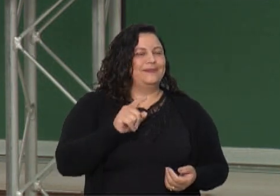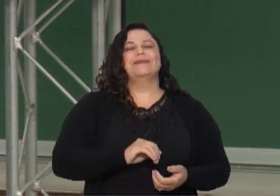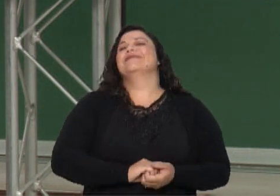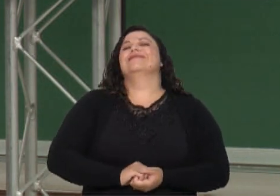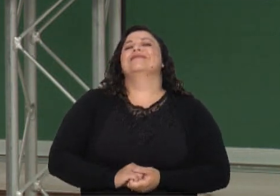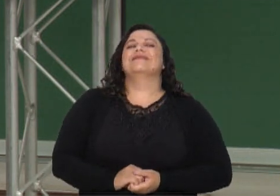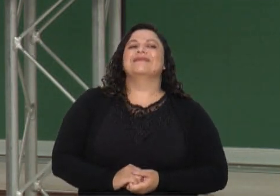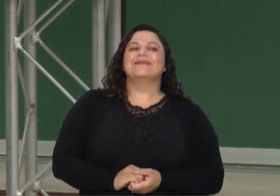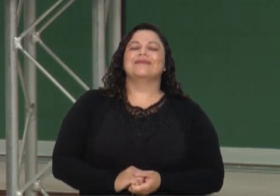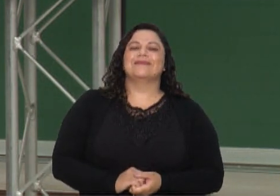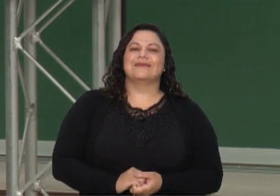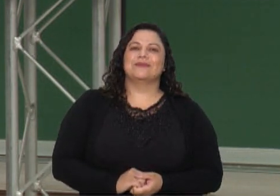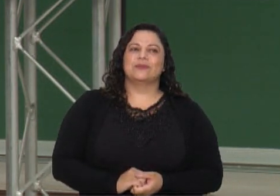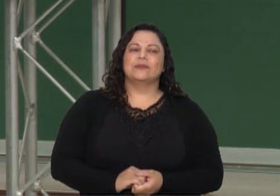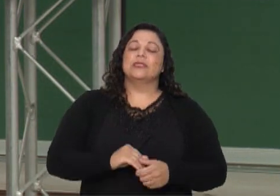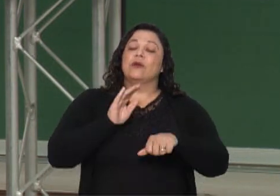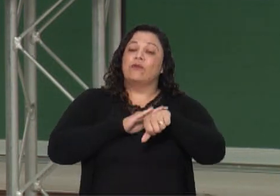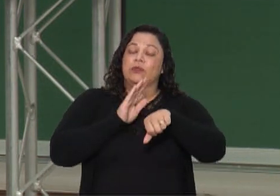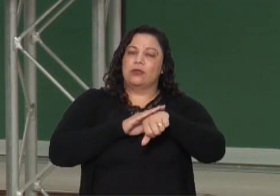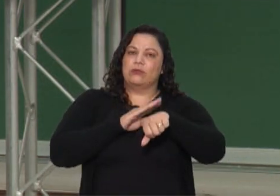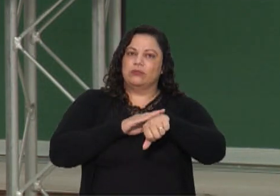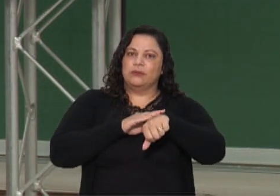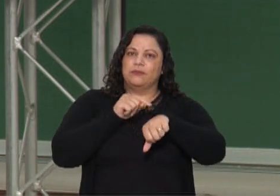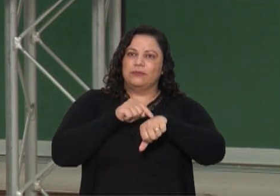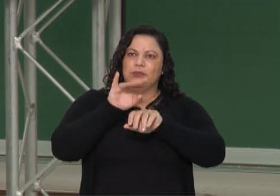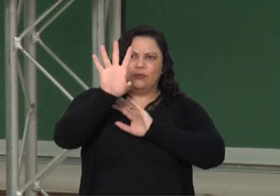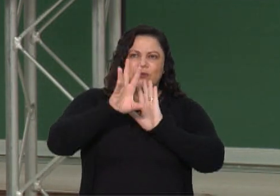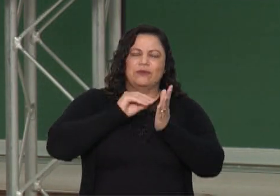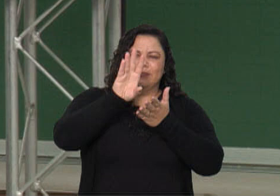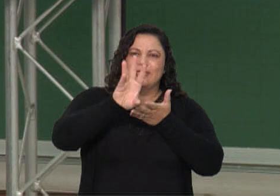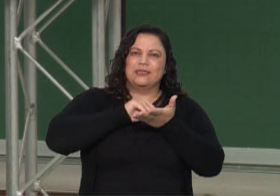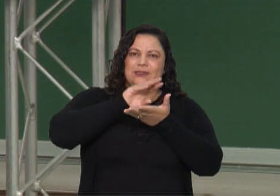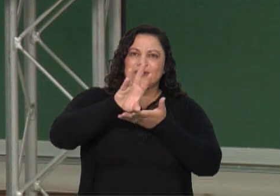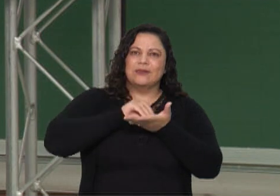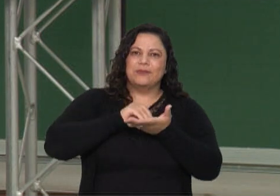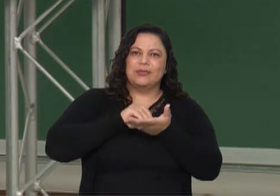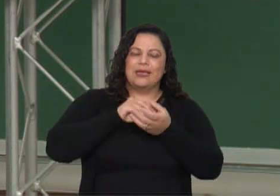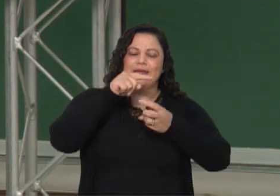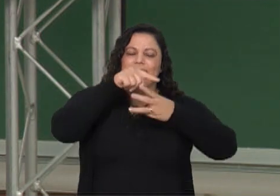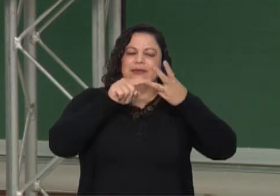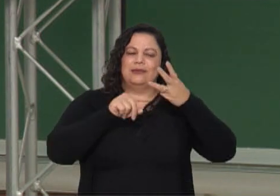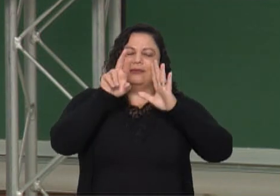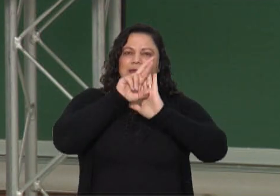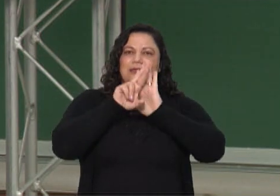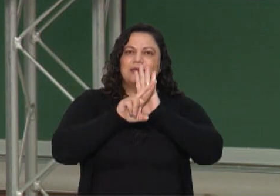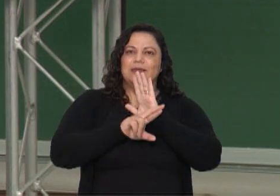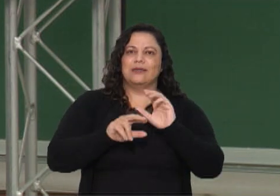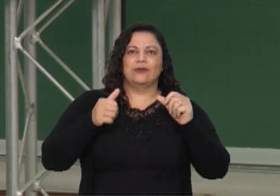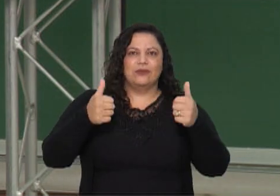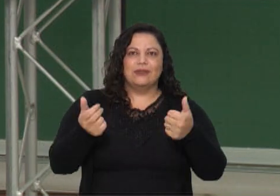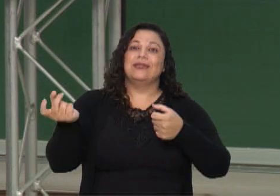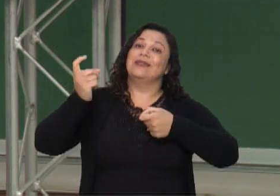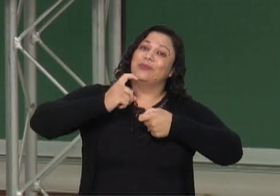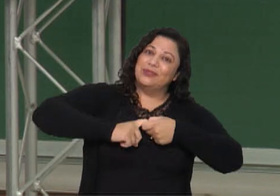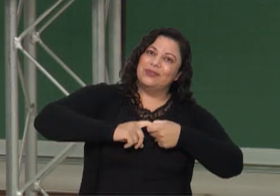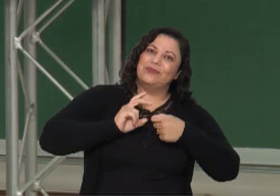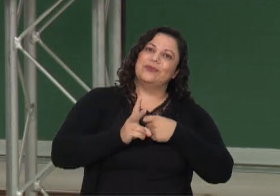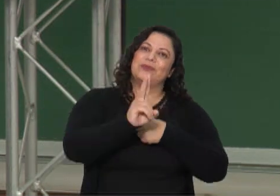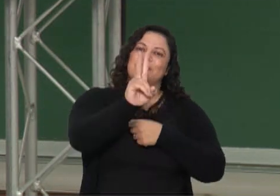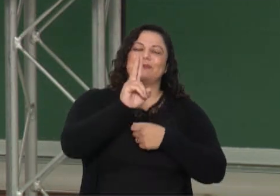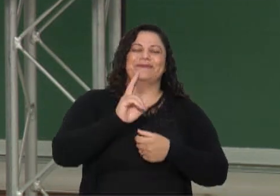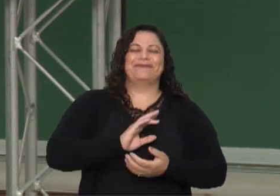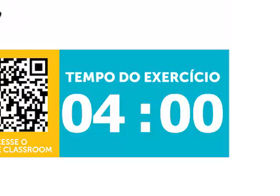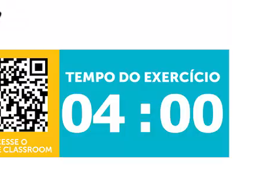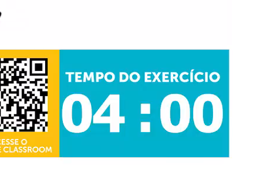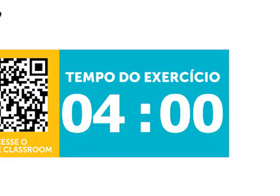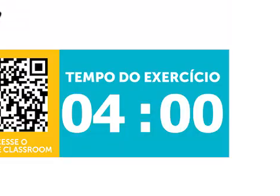então? Vou dar um tempinho para vocês copiar essas 3 regrinhas, tá? E daqui a pouquinho a gente vai voltar para continuar a saber como é que é o